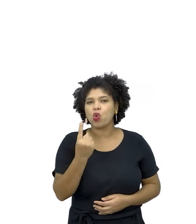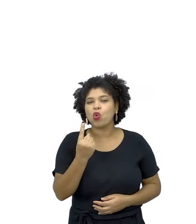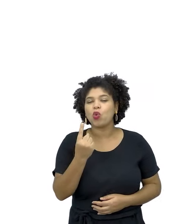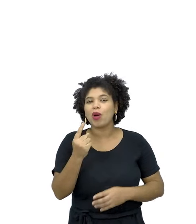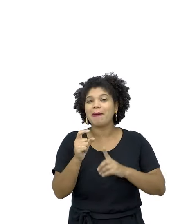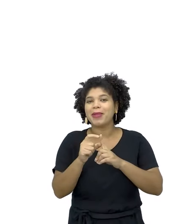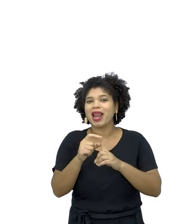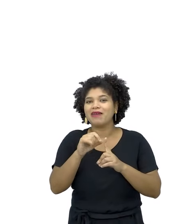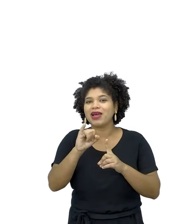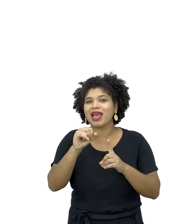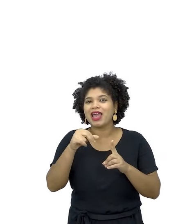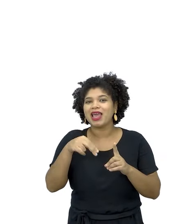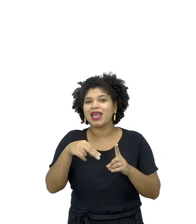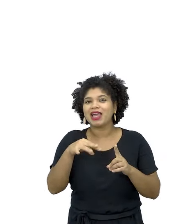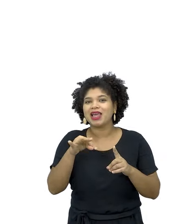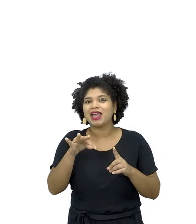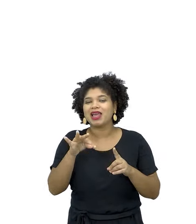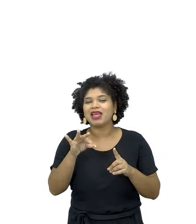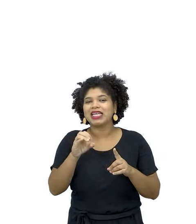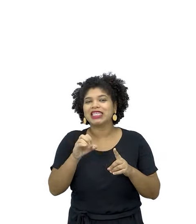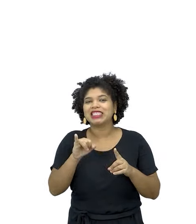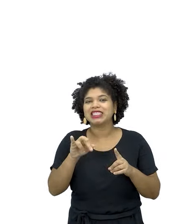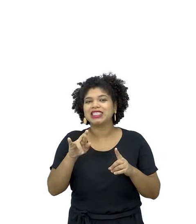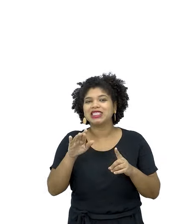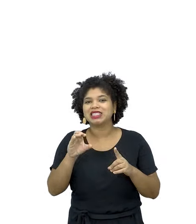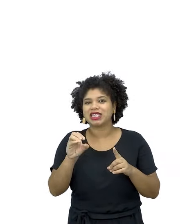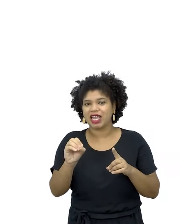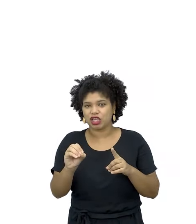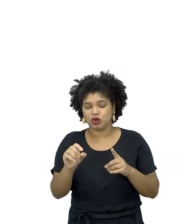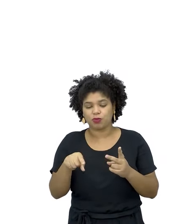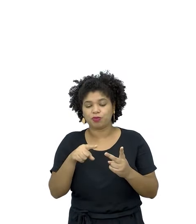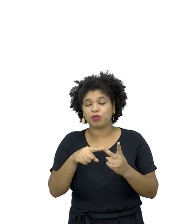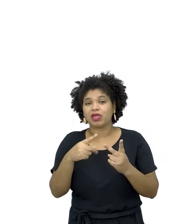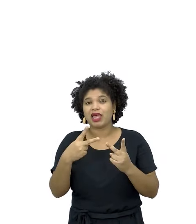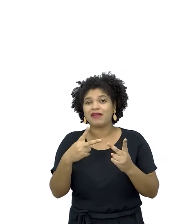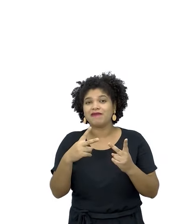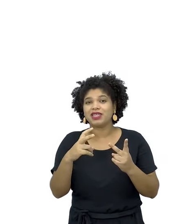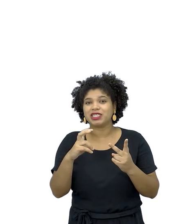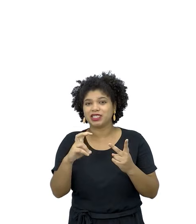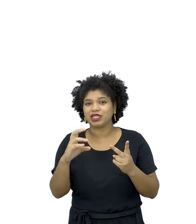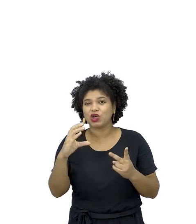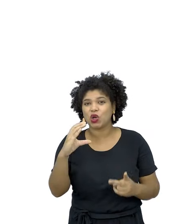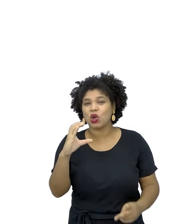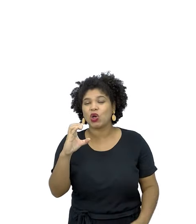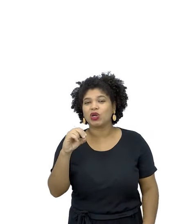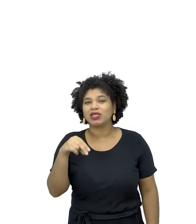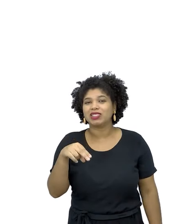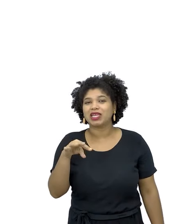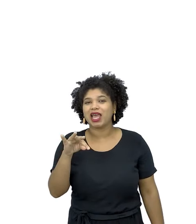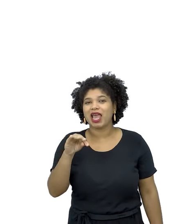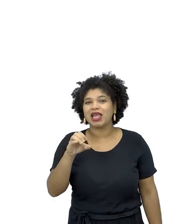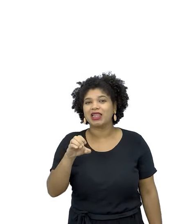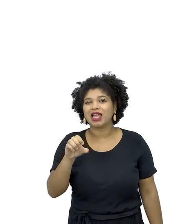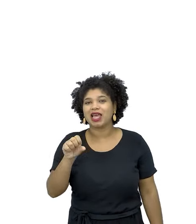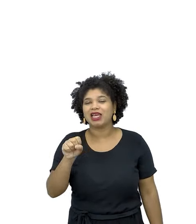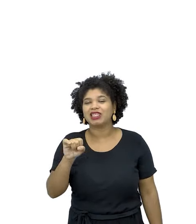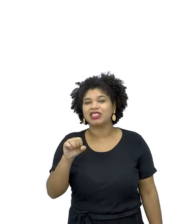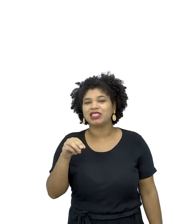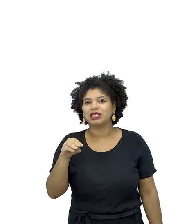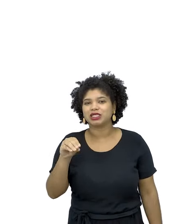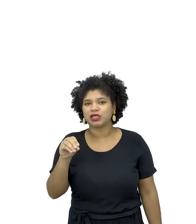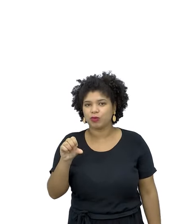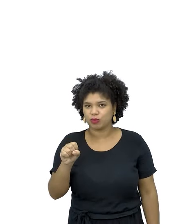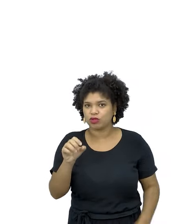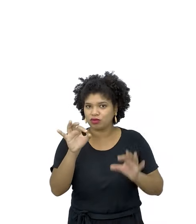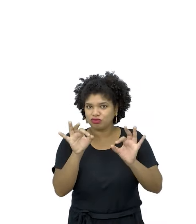centésimos. Olha que legal, como que muda a notação. Porque quando eu estou falando em dinheiro, em real, ninguém lê R$ 1.